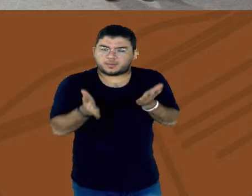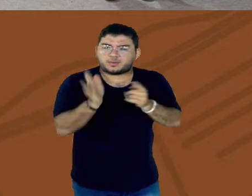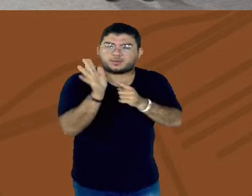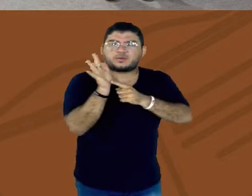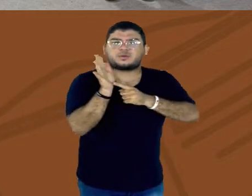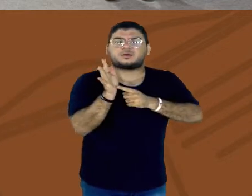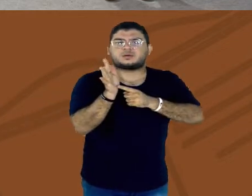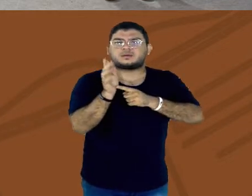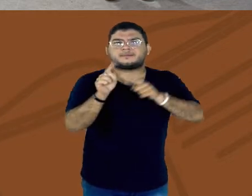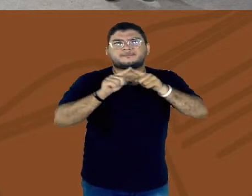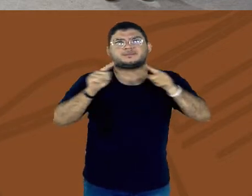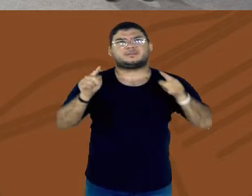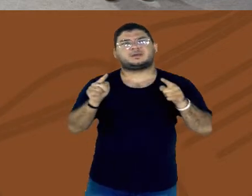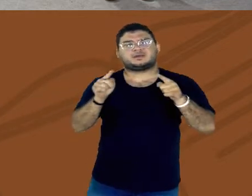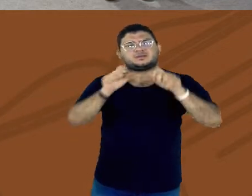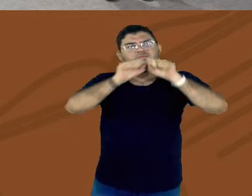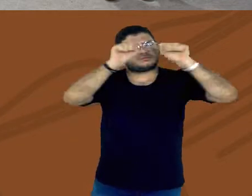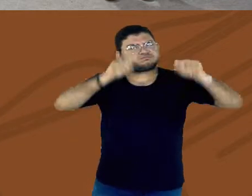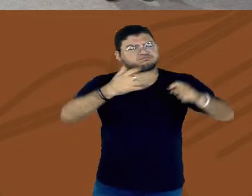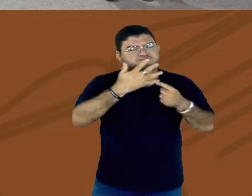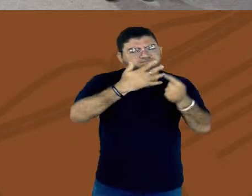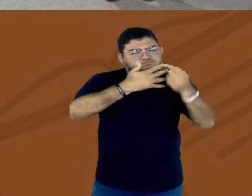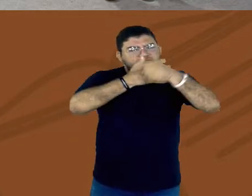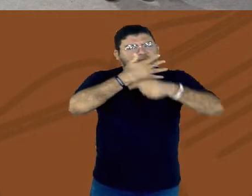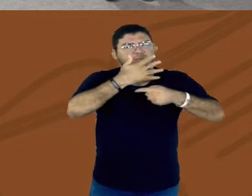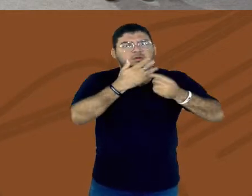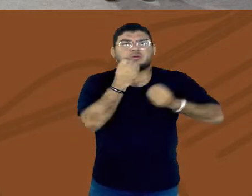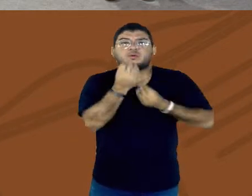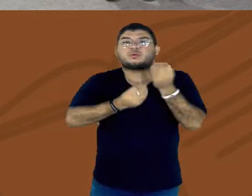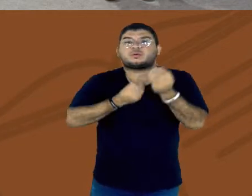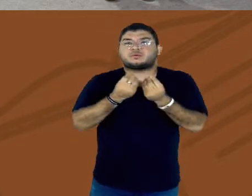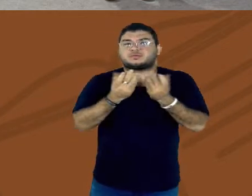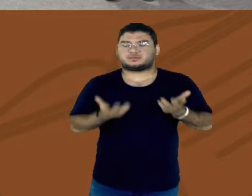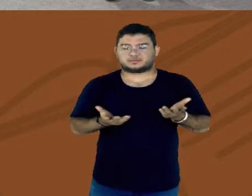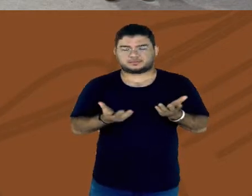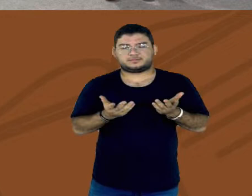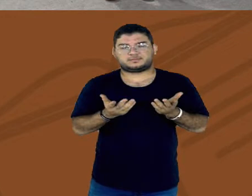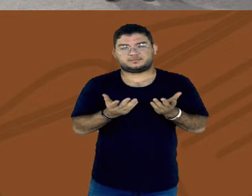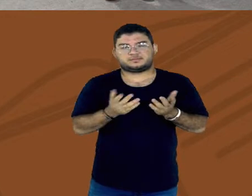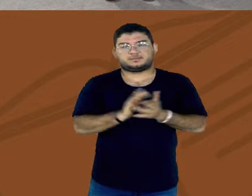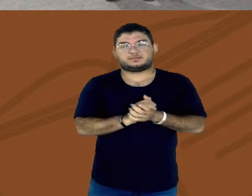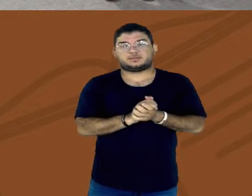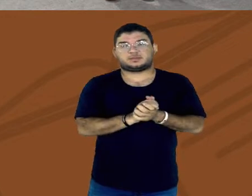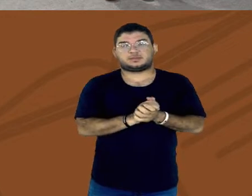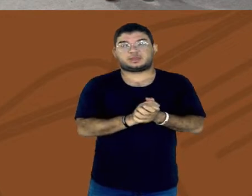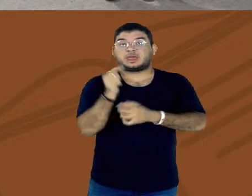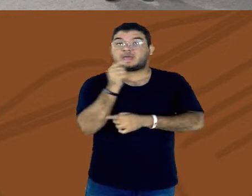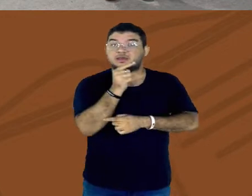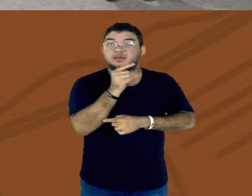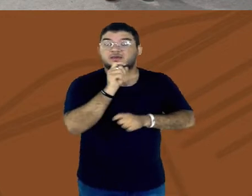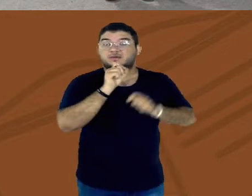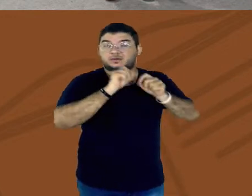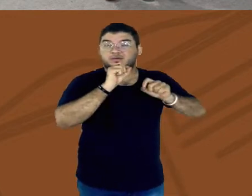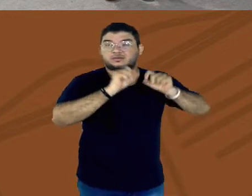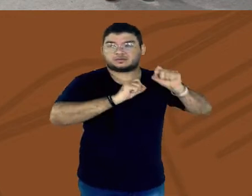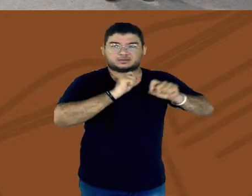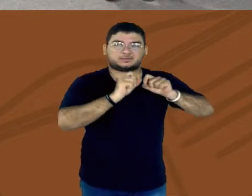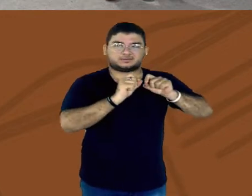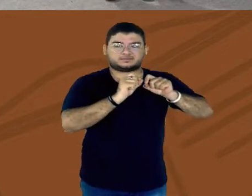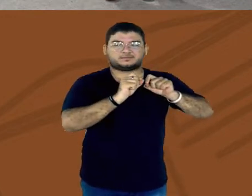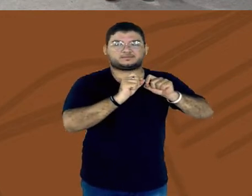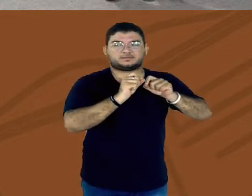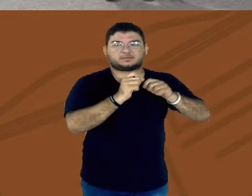E o sistema endócrino? Como é feito este controle? O sistema endócrino, ele age,